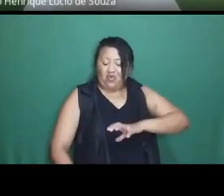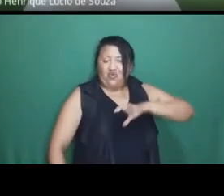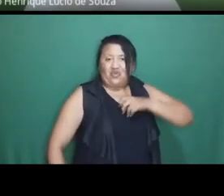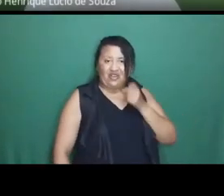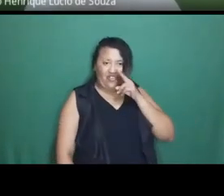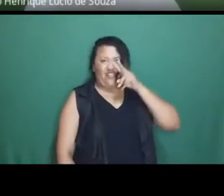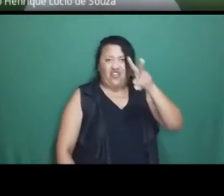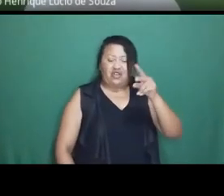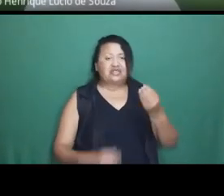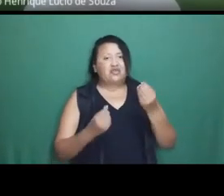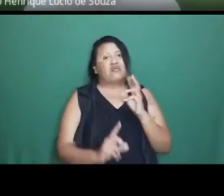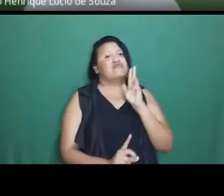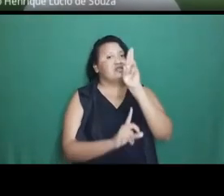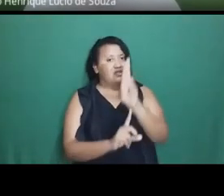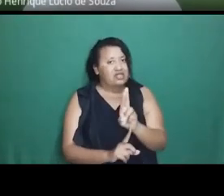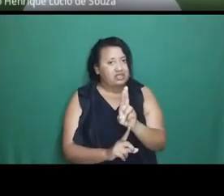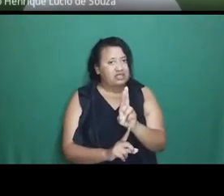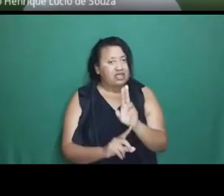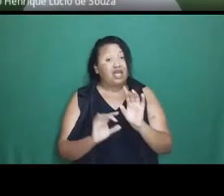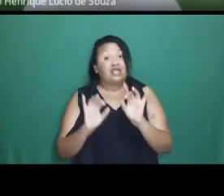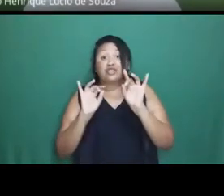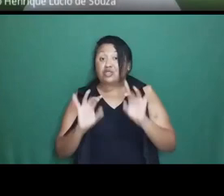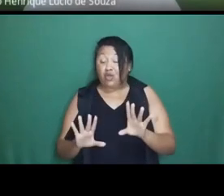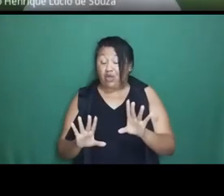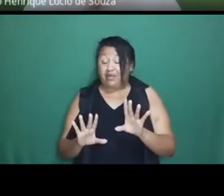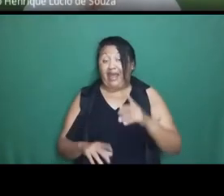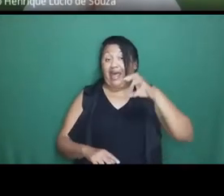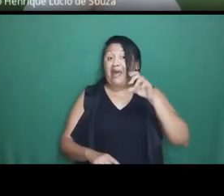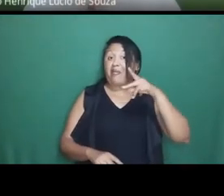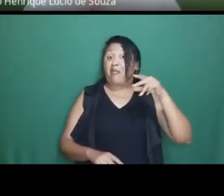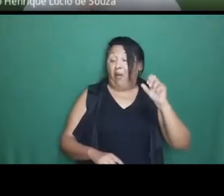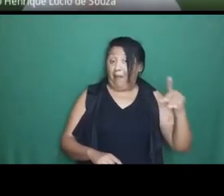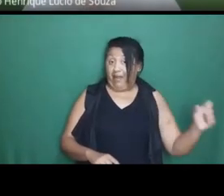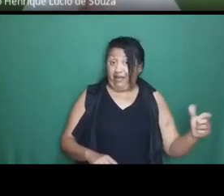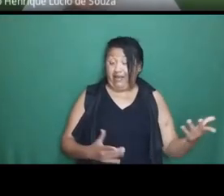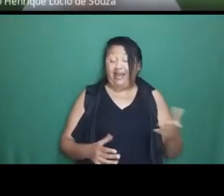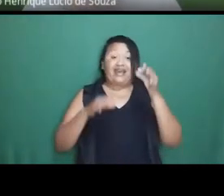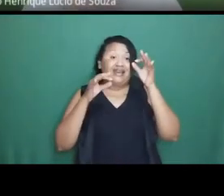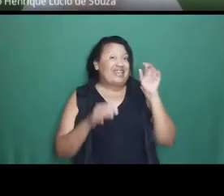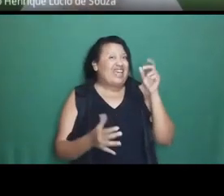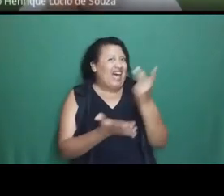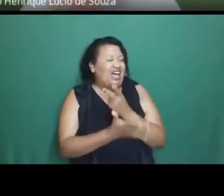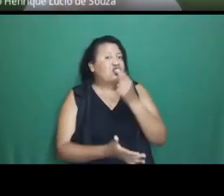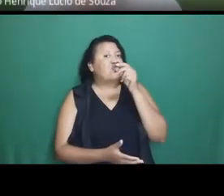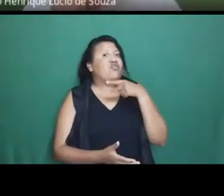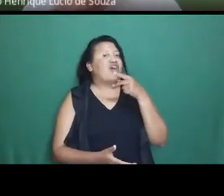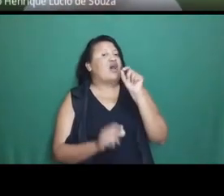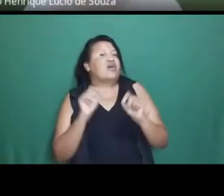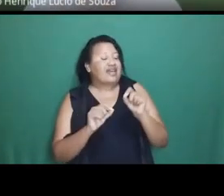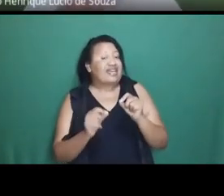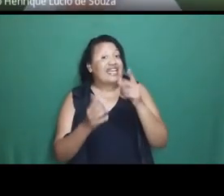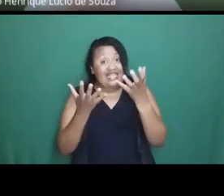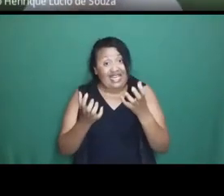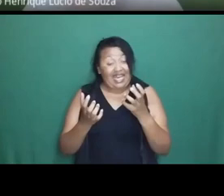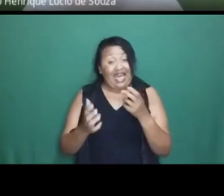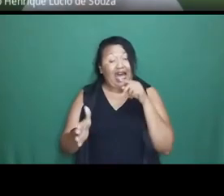Um Herói como protagonista só fazer é incorreto afirmar que correto ele quer